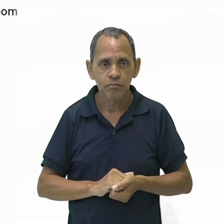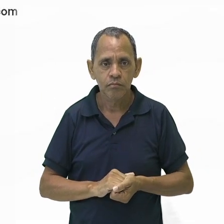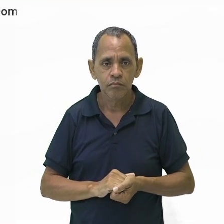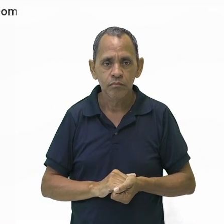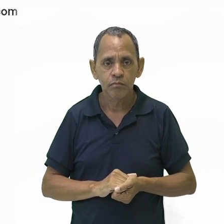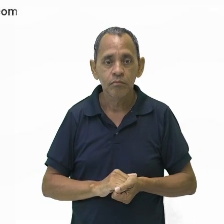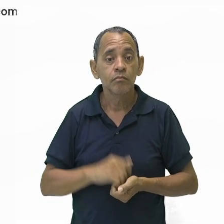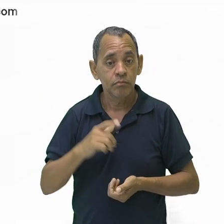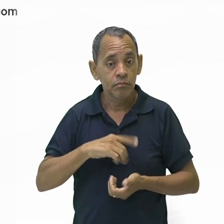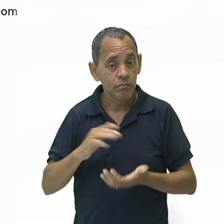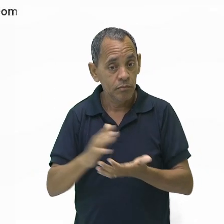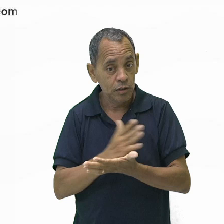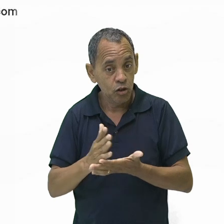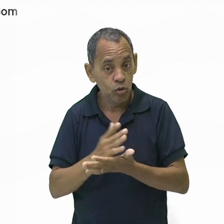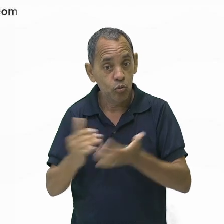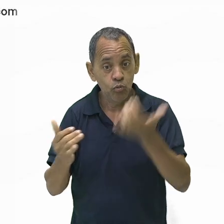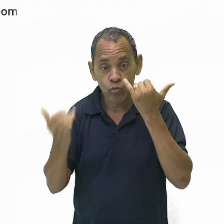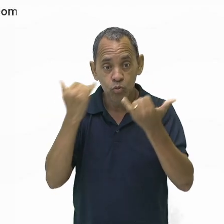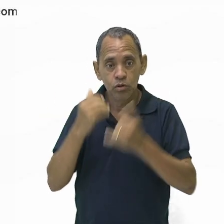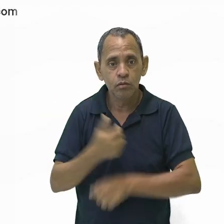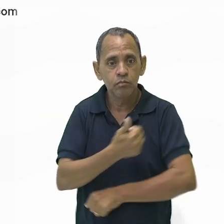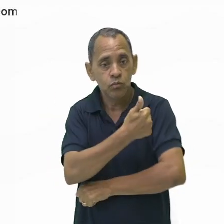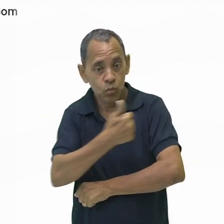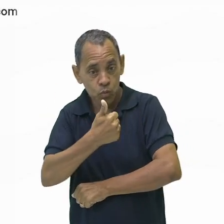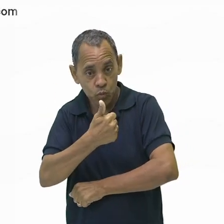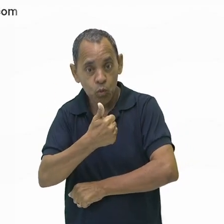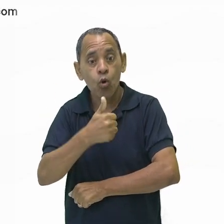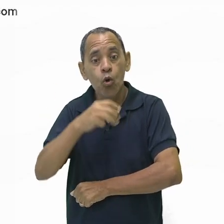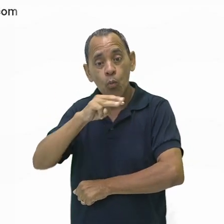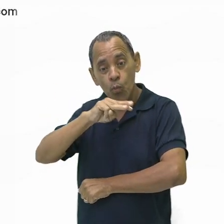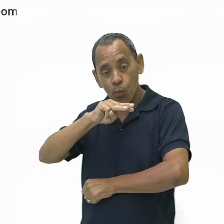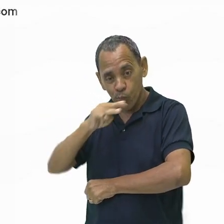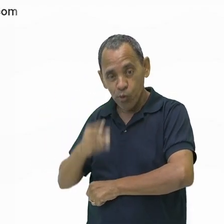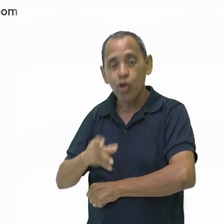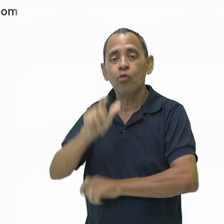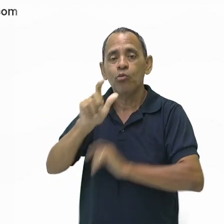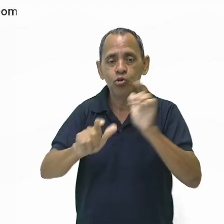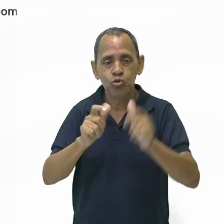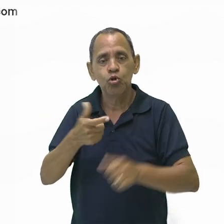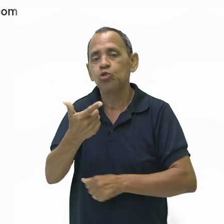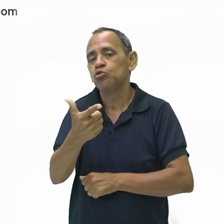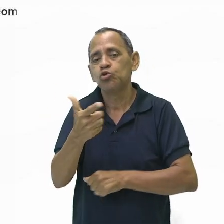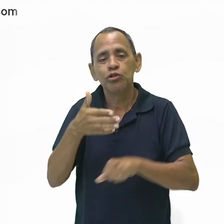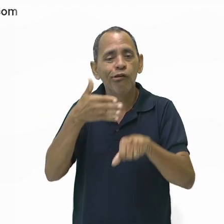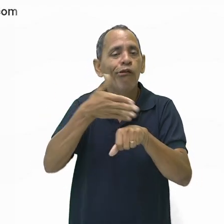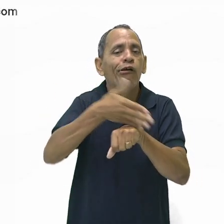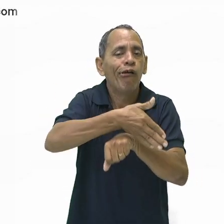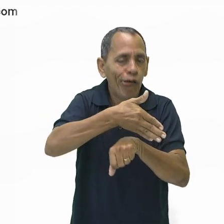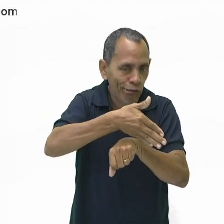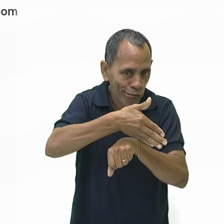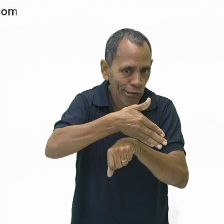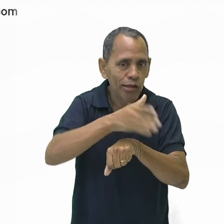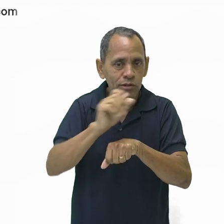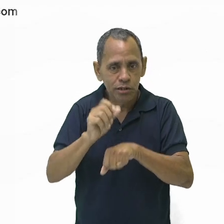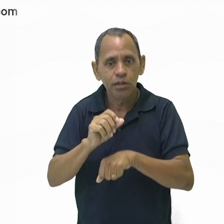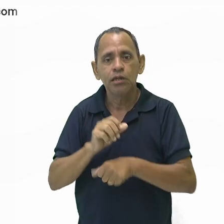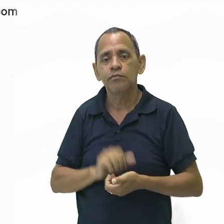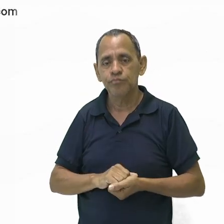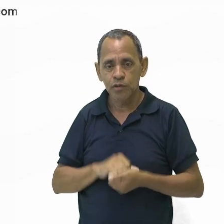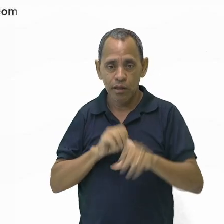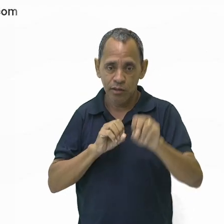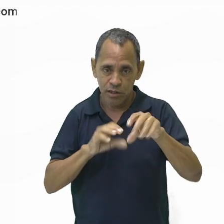alguns dados aí, cerca de 11 milhões de pessoas ainda não tiveram acesso à educação. Né? Quando a gente fala da região